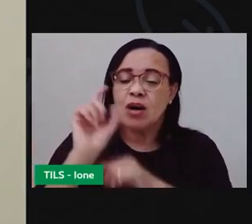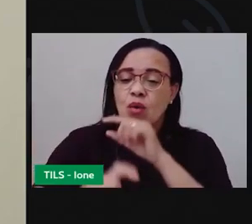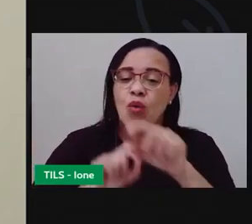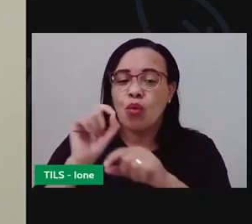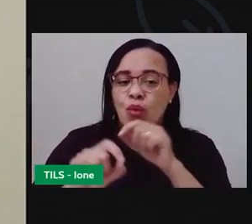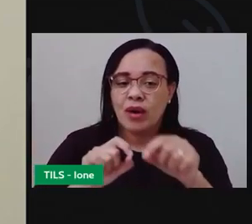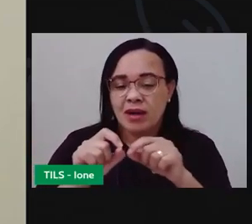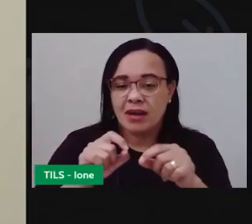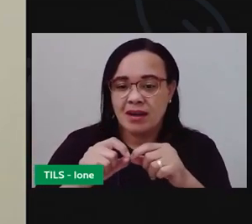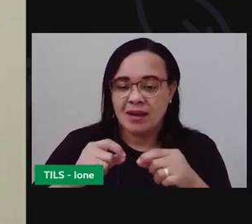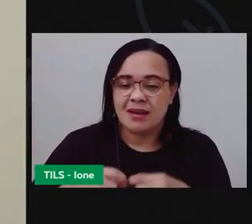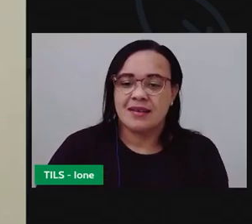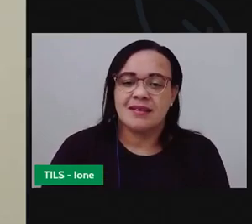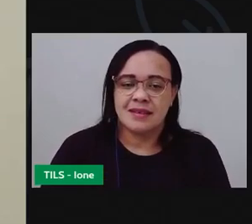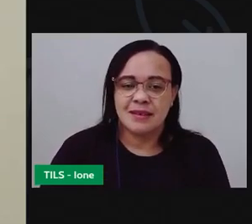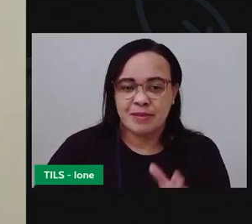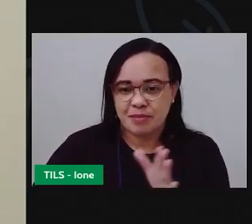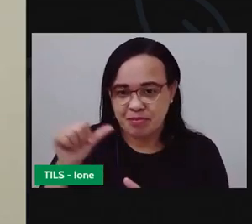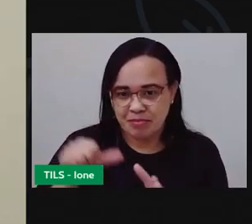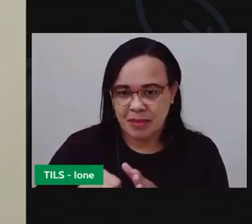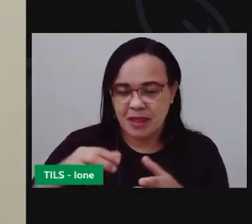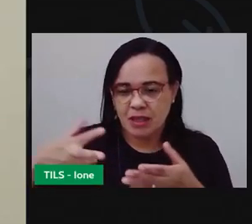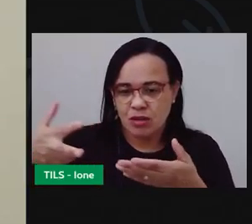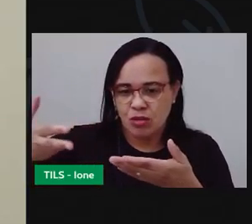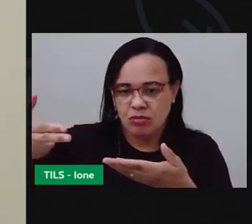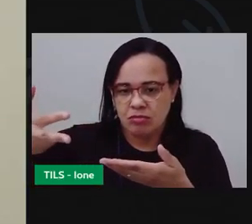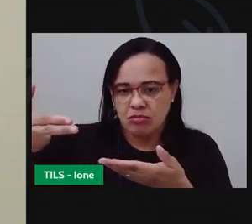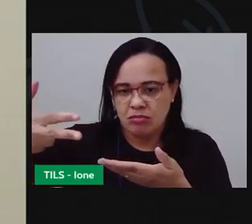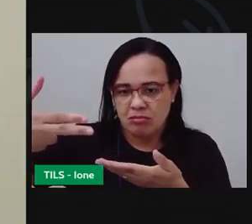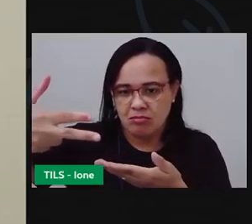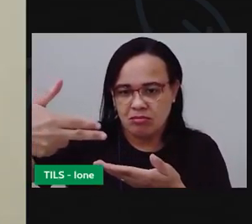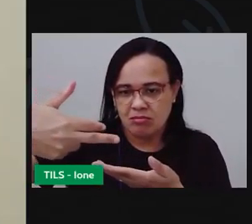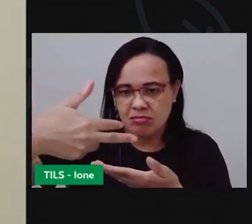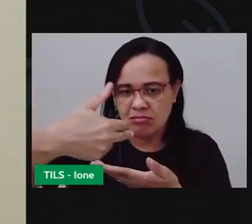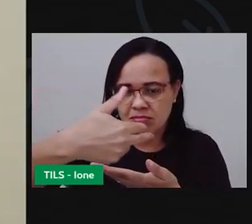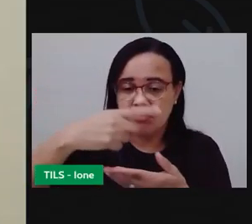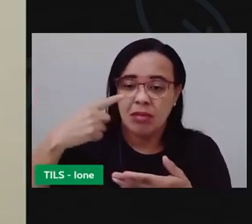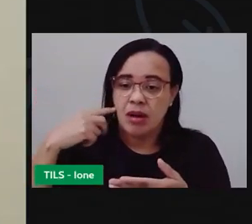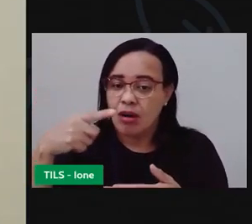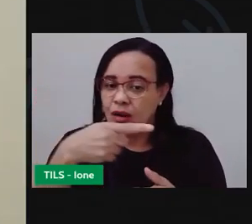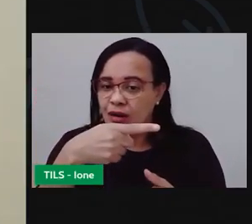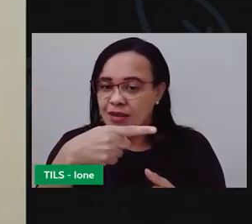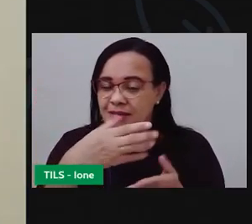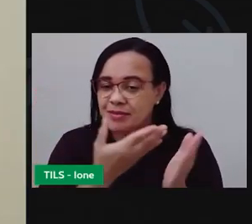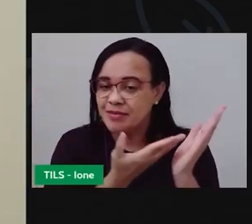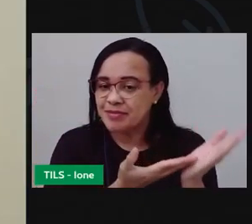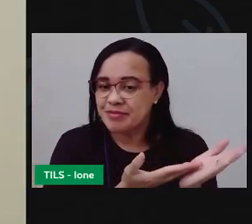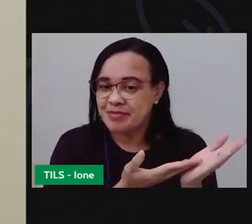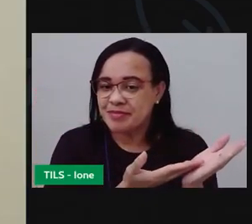garrafa e faz um corte nessa parte superior da garrafa.